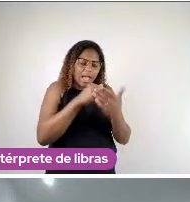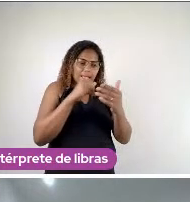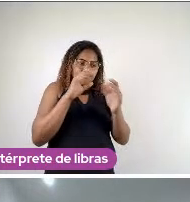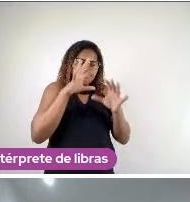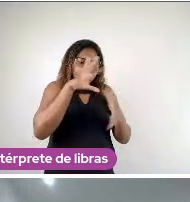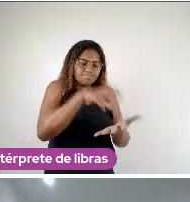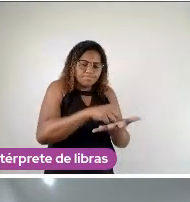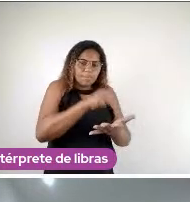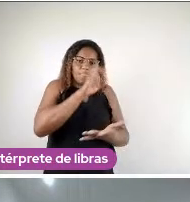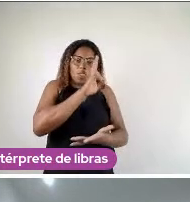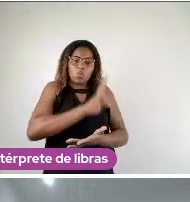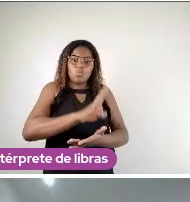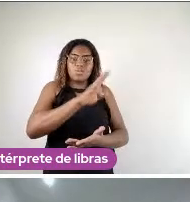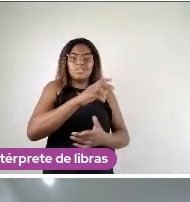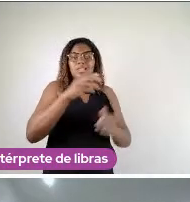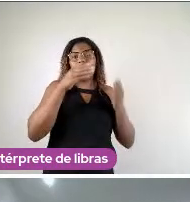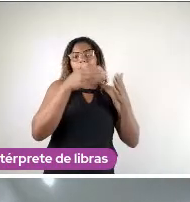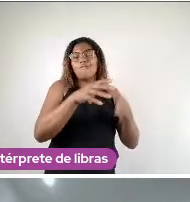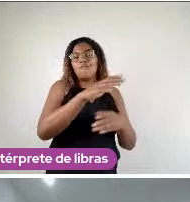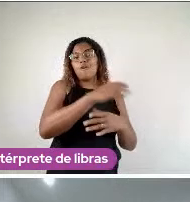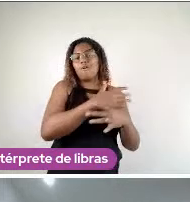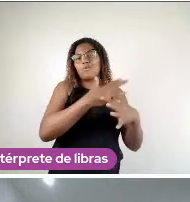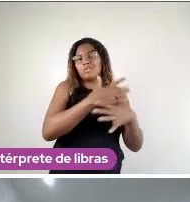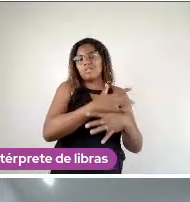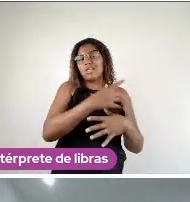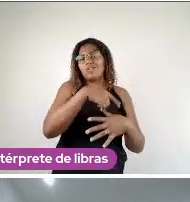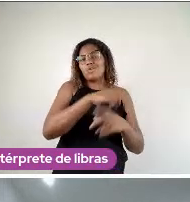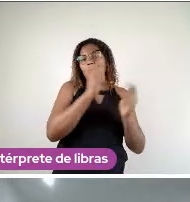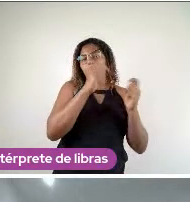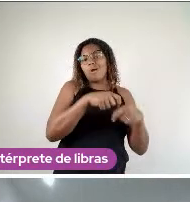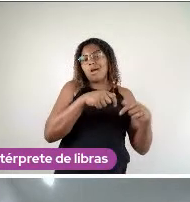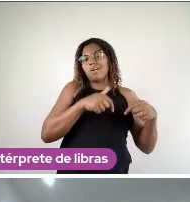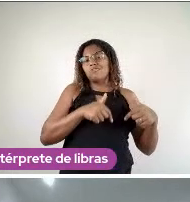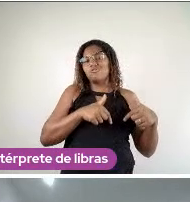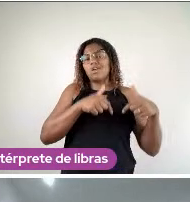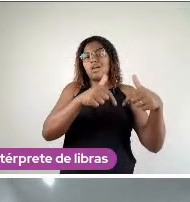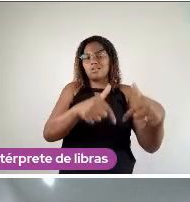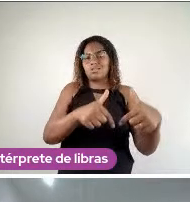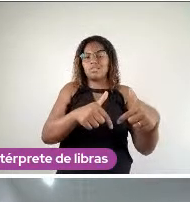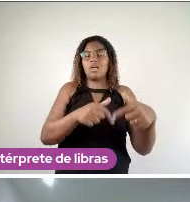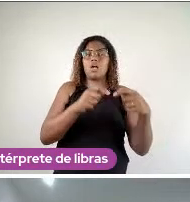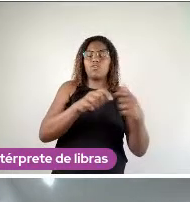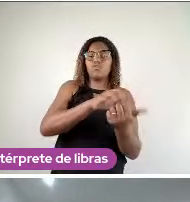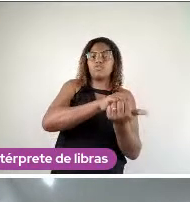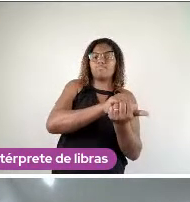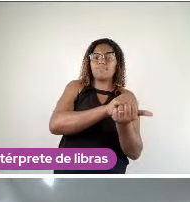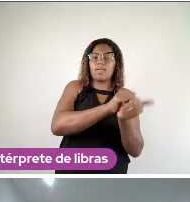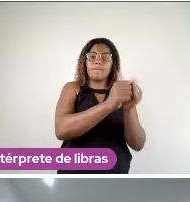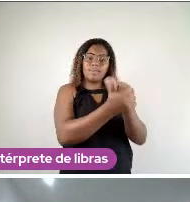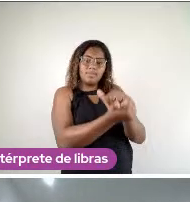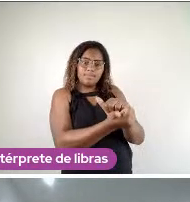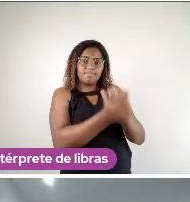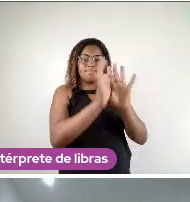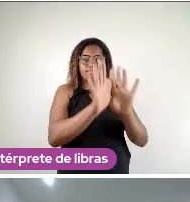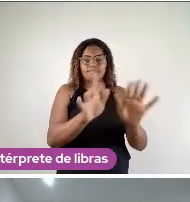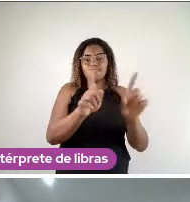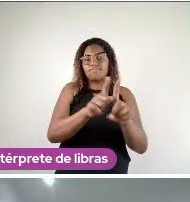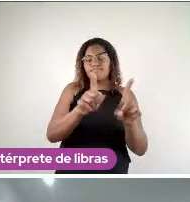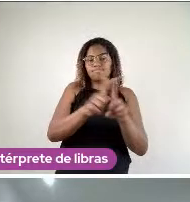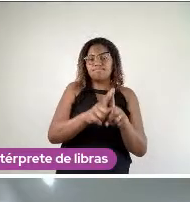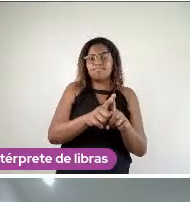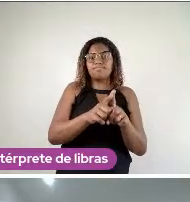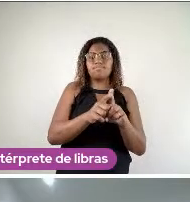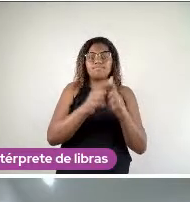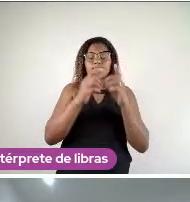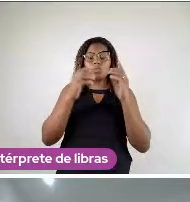cidade e que assim pudessem ser tomadas as ações tanto de adaptação e mitigação, mas também nesse caso mais